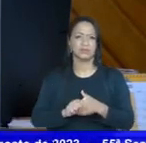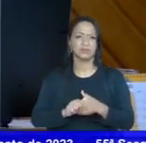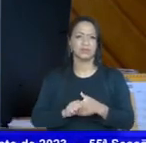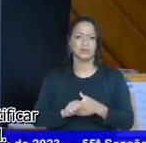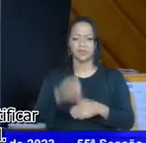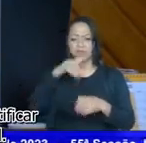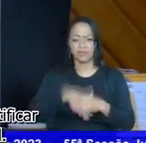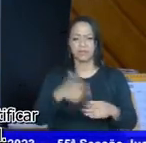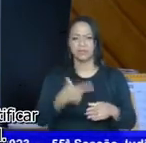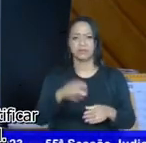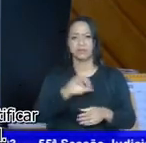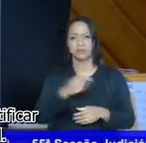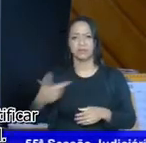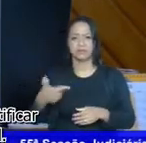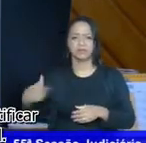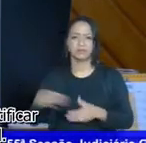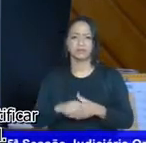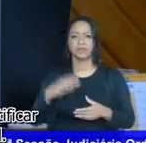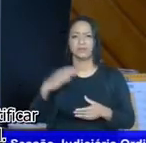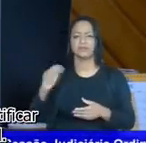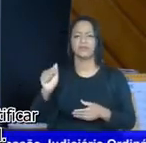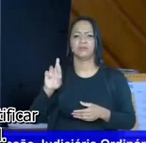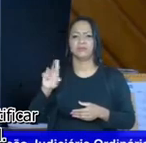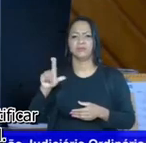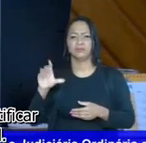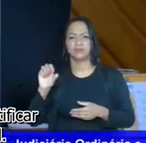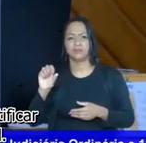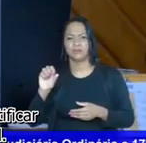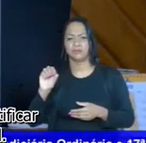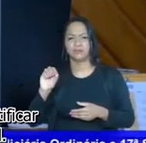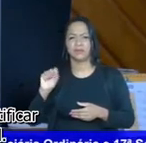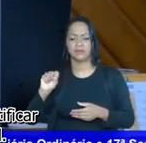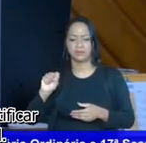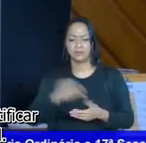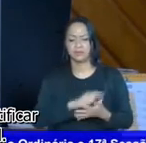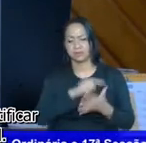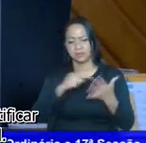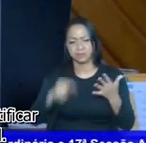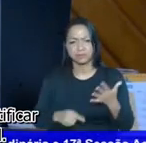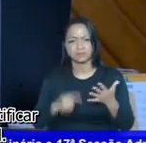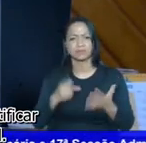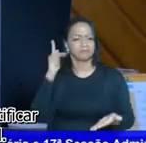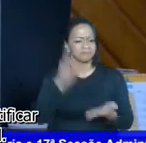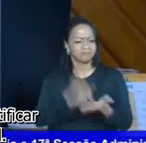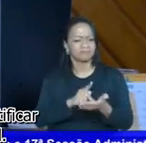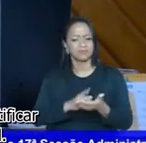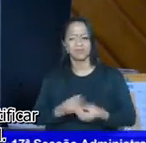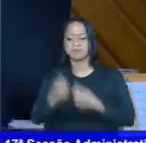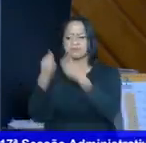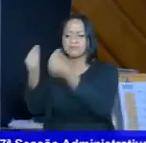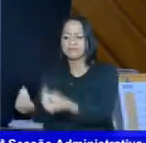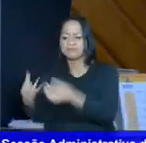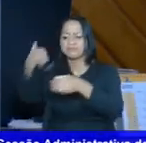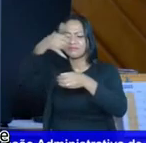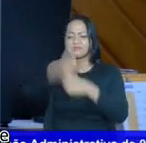eleições de 2022, Carlos Camilo Góes Capiberibe, de modo a não identificar efetivamente a quem foi entregue o